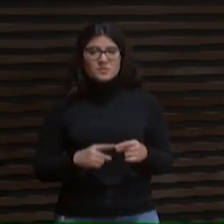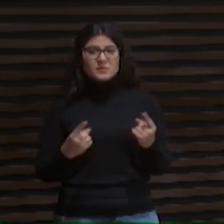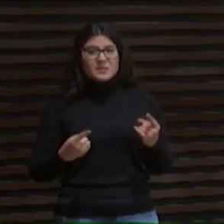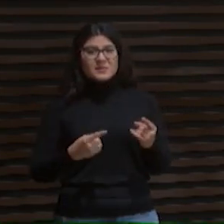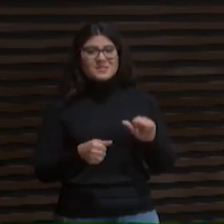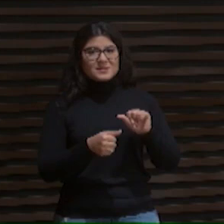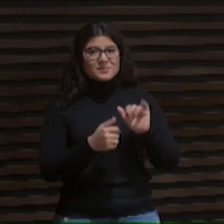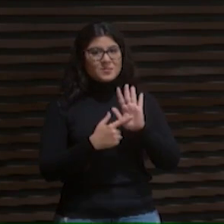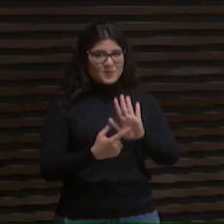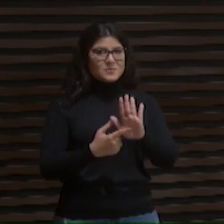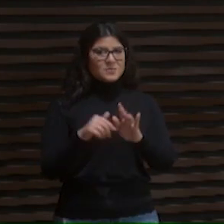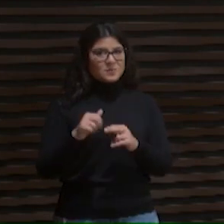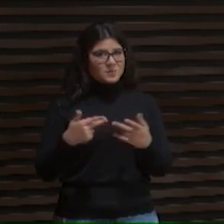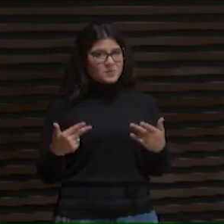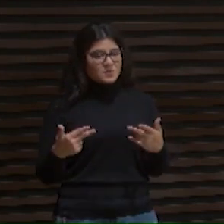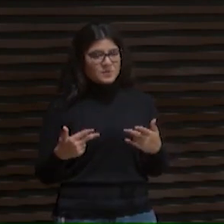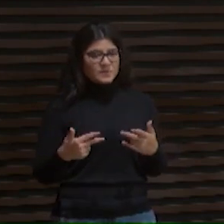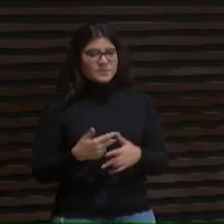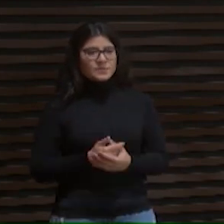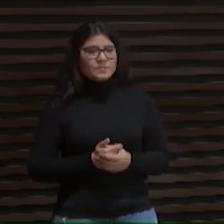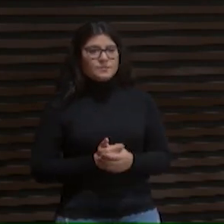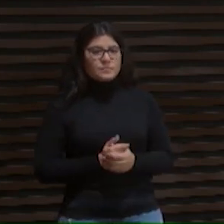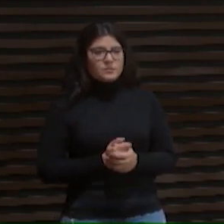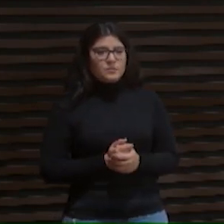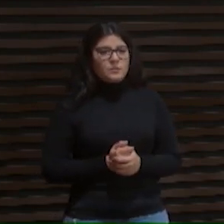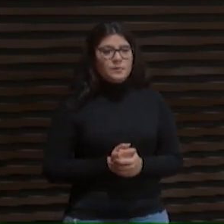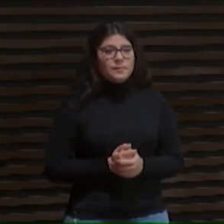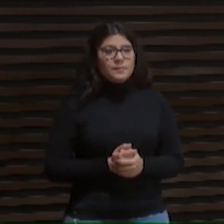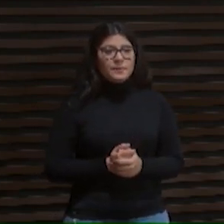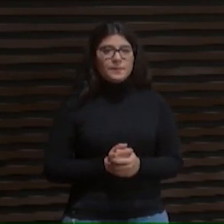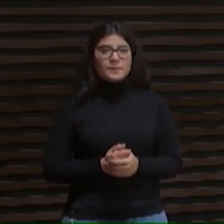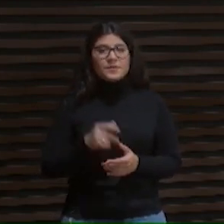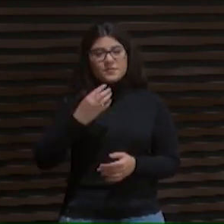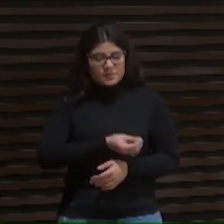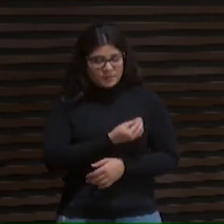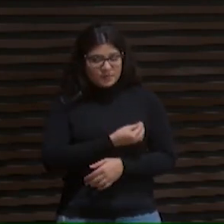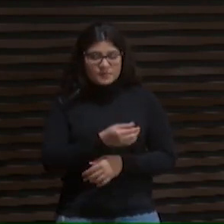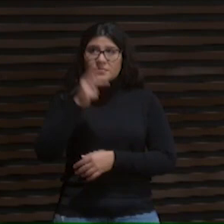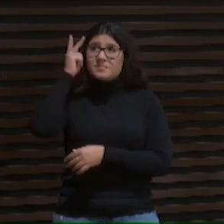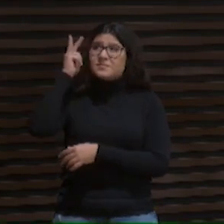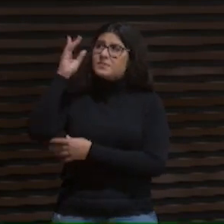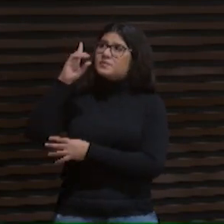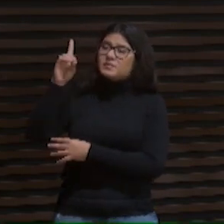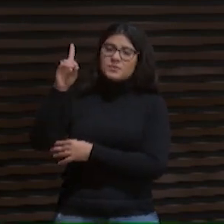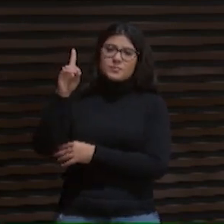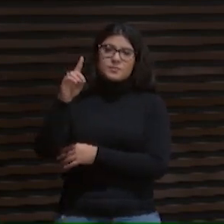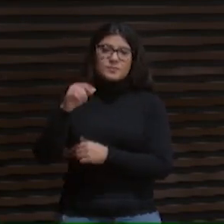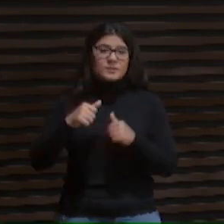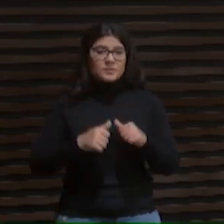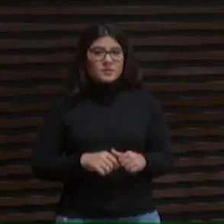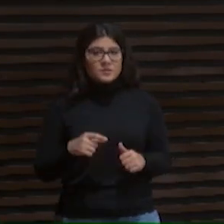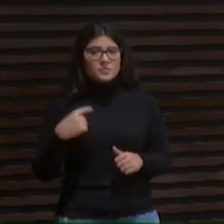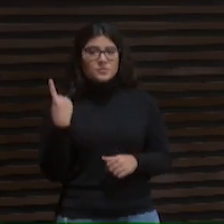estou unido com Cristo. Mas para quê? A fim de viver para Deus. Foi para isso que o nosso Senhor